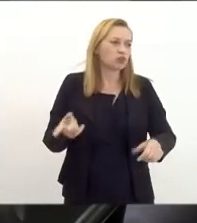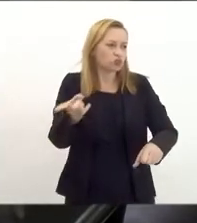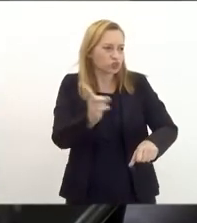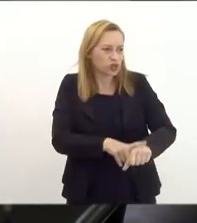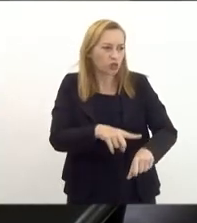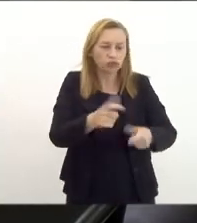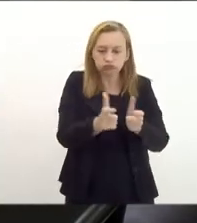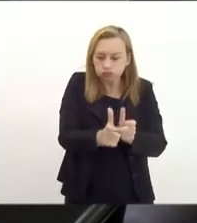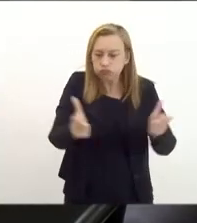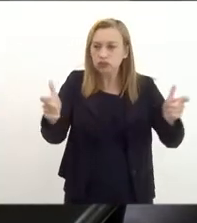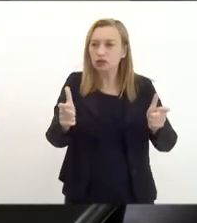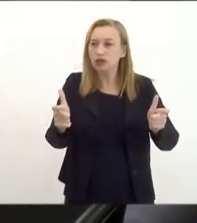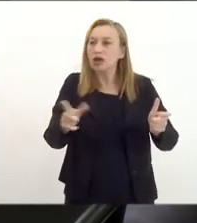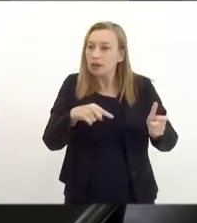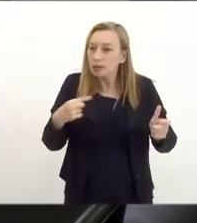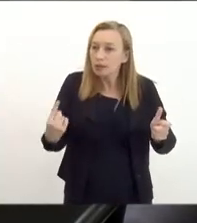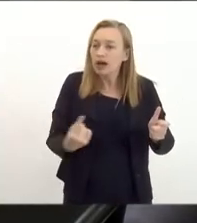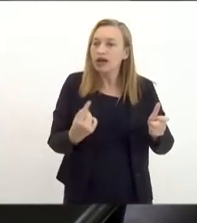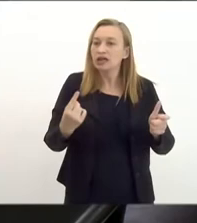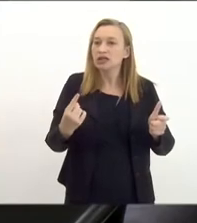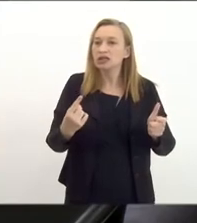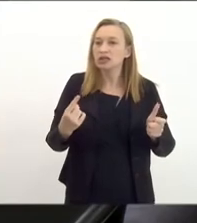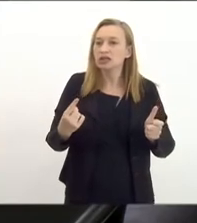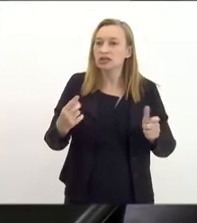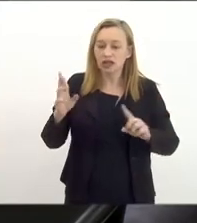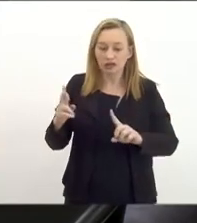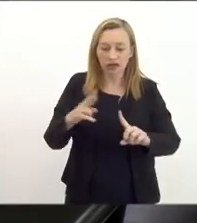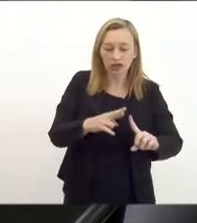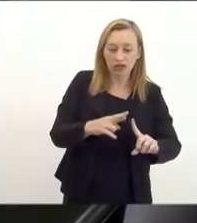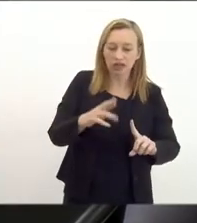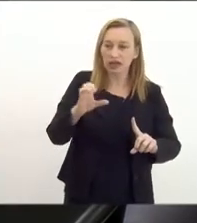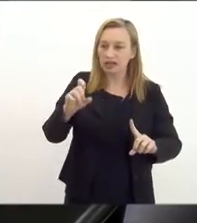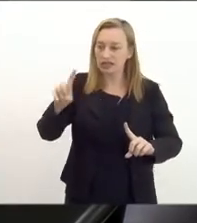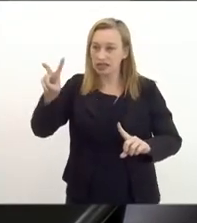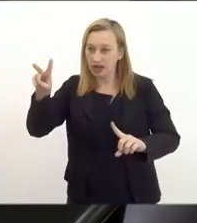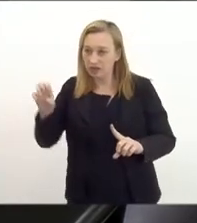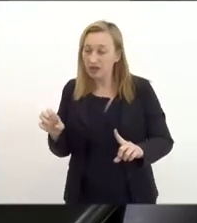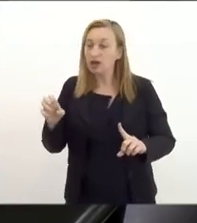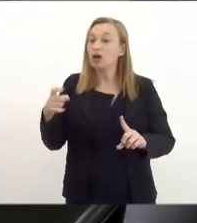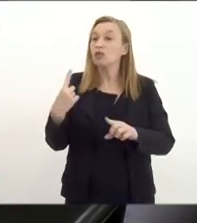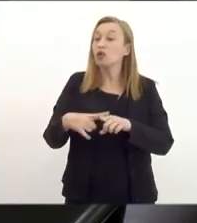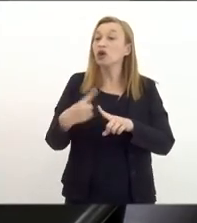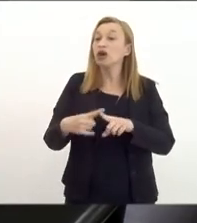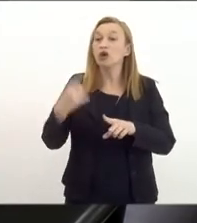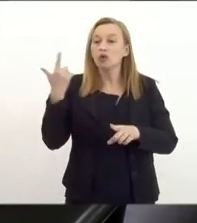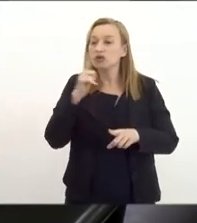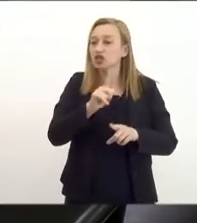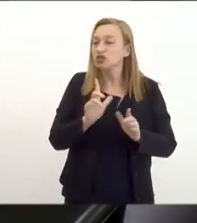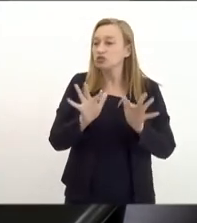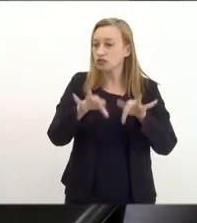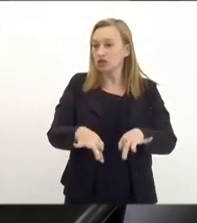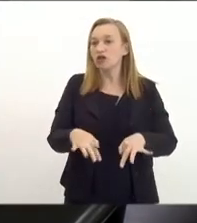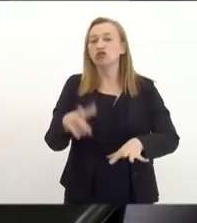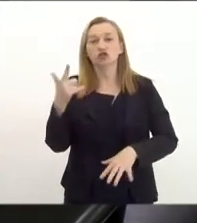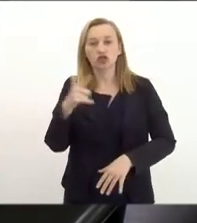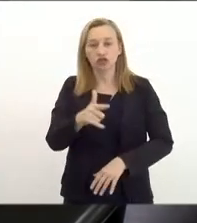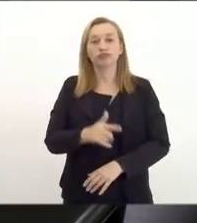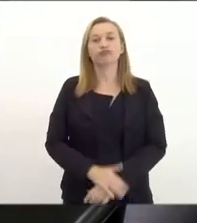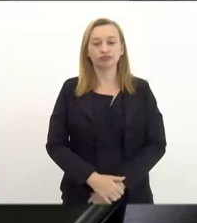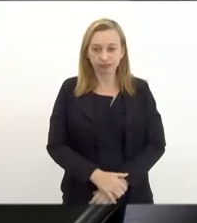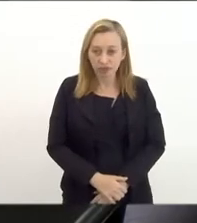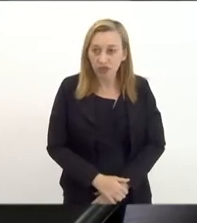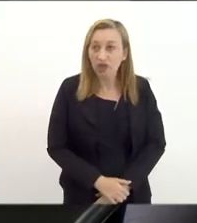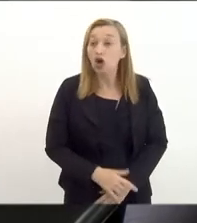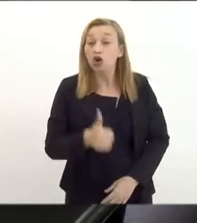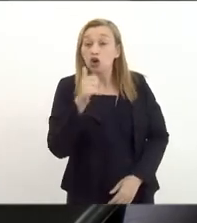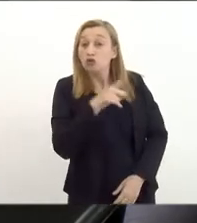um tempo muito grande a gente considera a serve um case de sucesso eu não sinto os fatos que a gente conseguiu chegar o final os